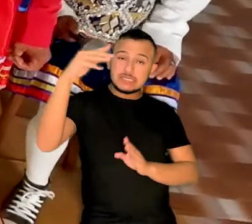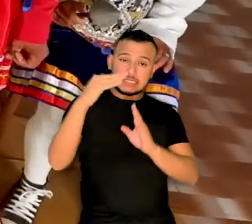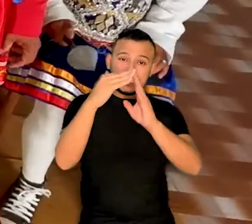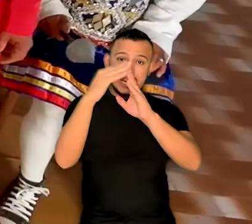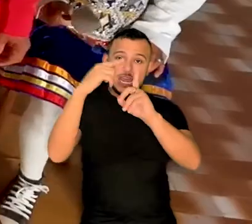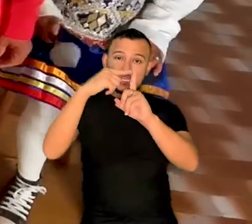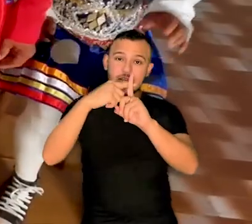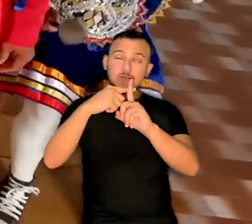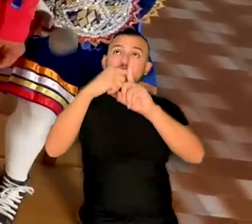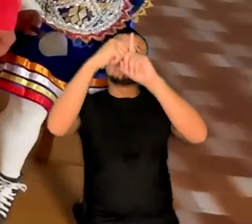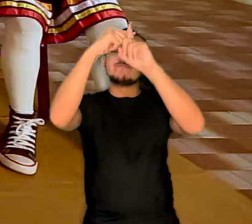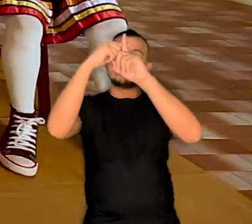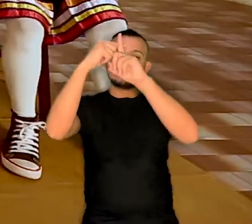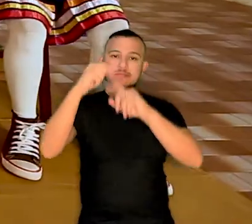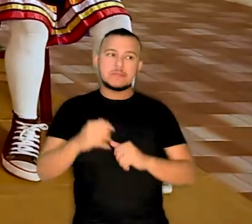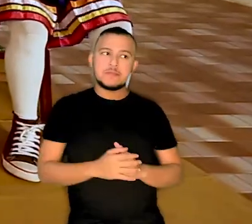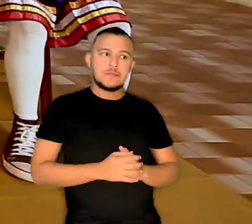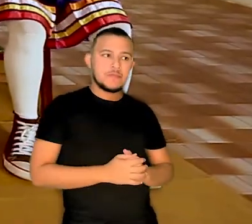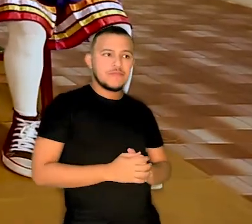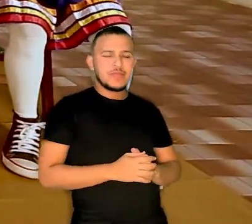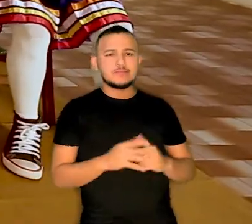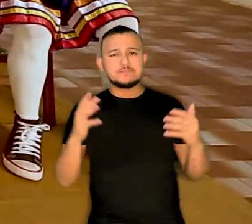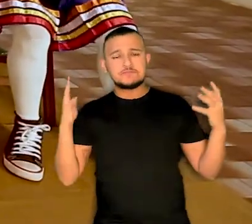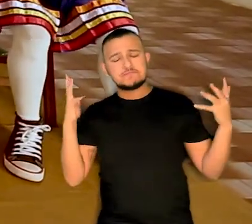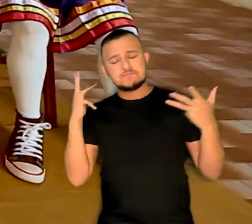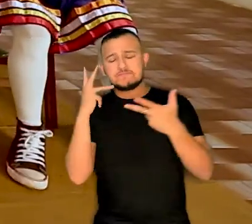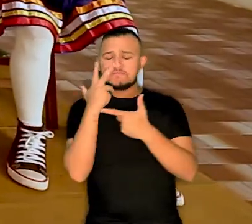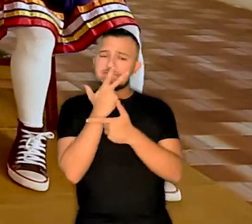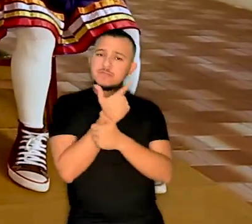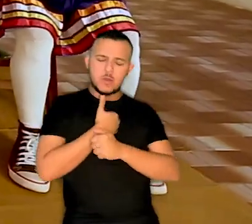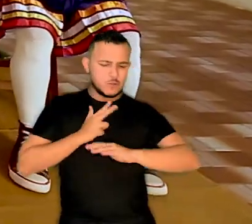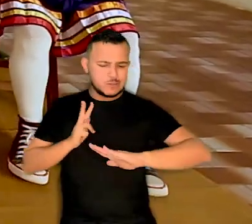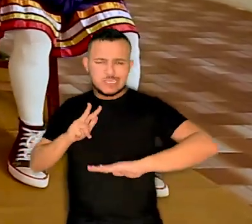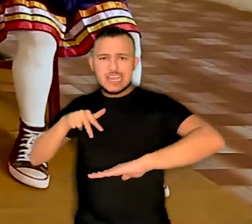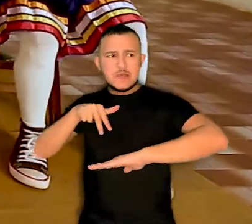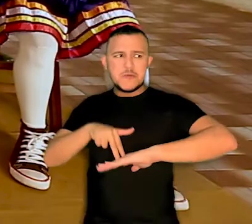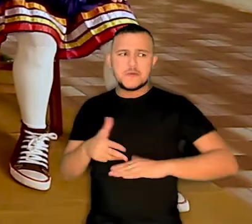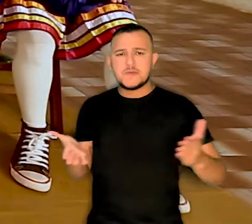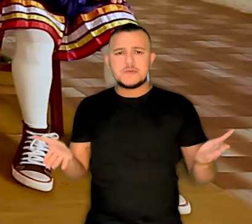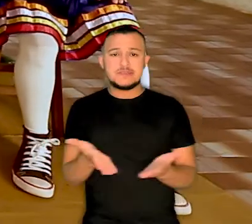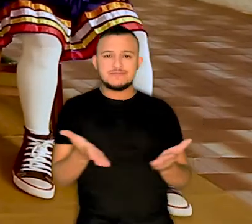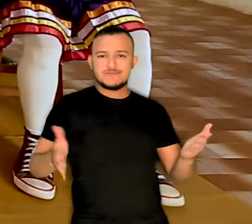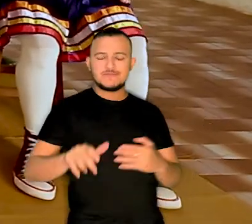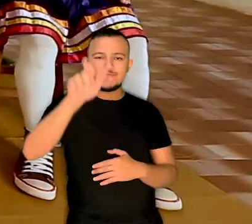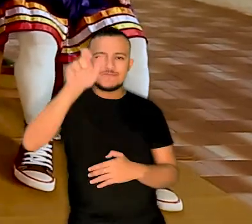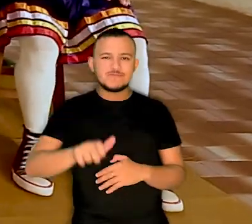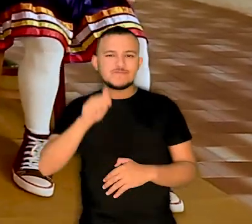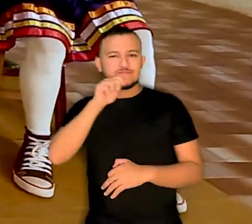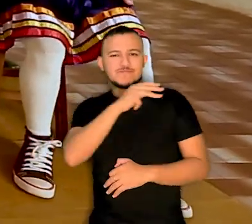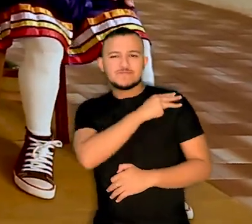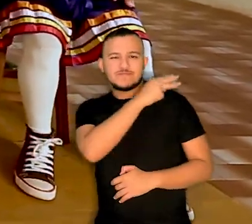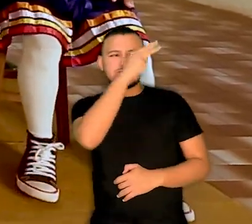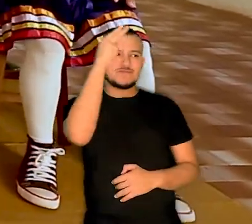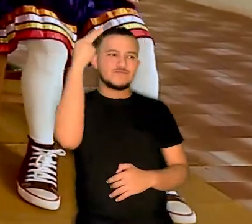da igreja. É uma beleza, cheguei agora. Nossa Senhora,